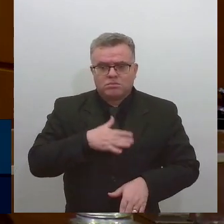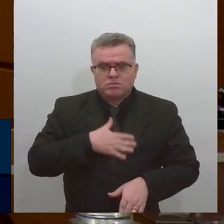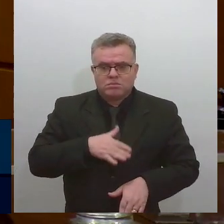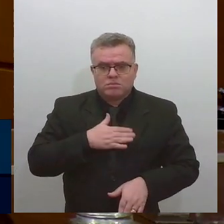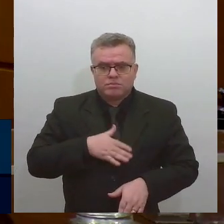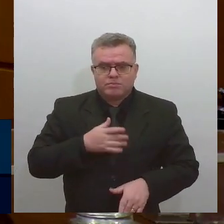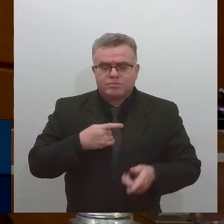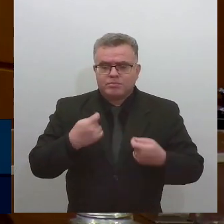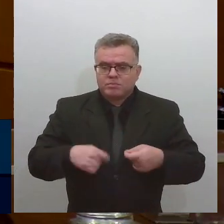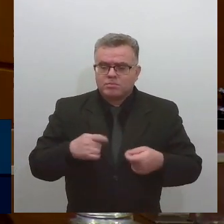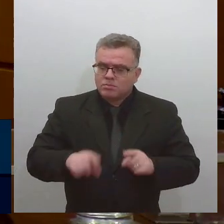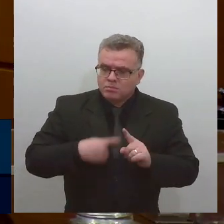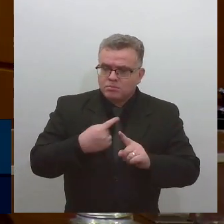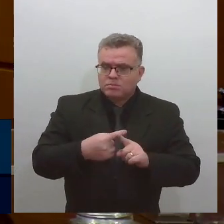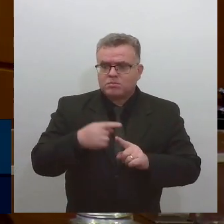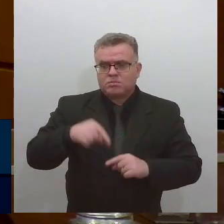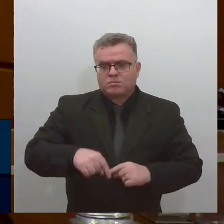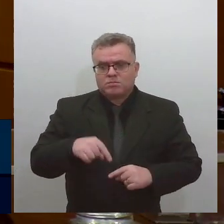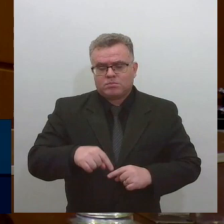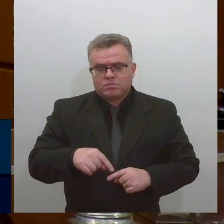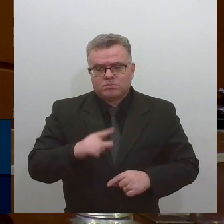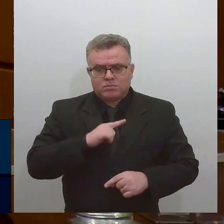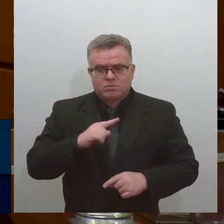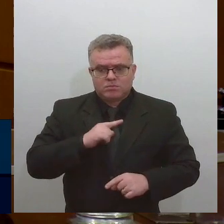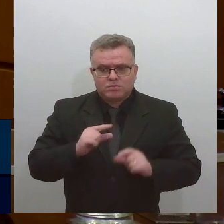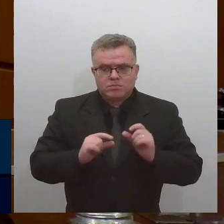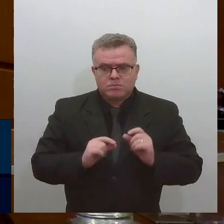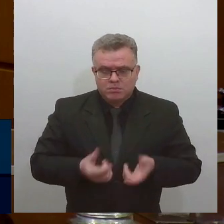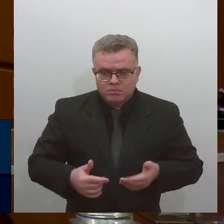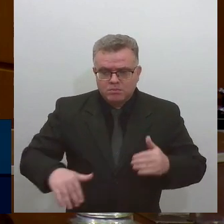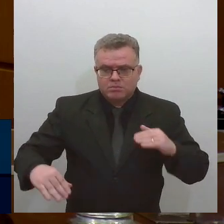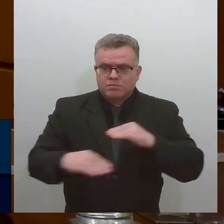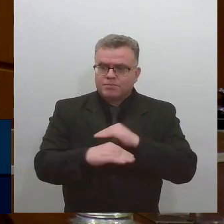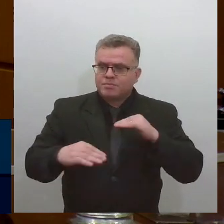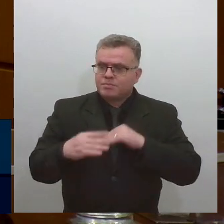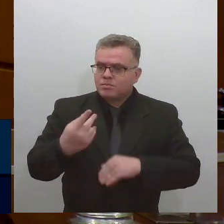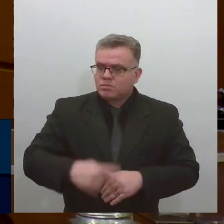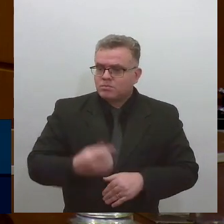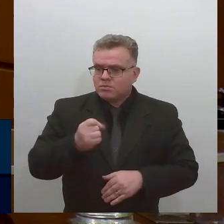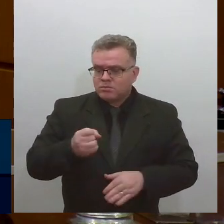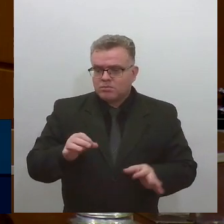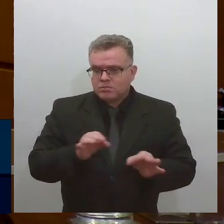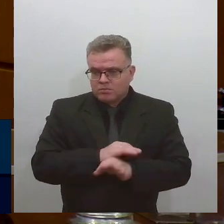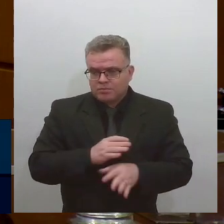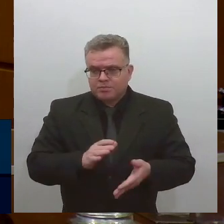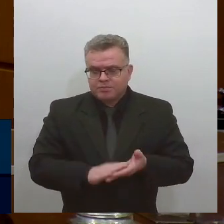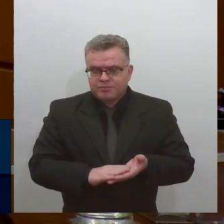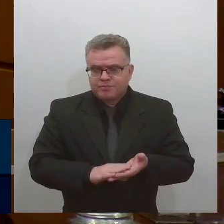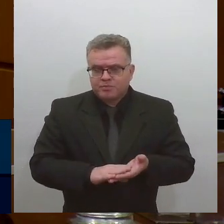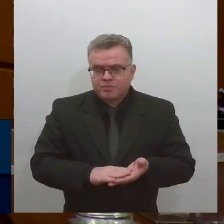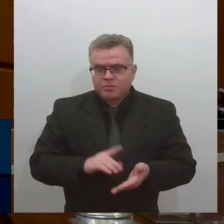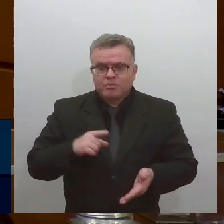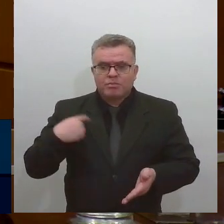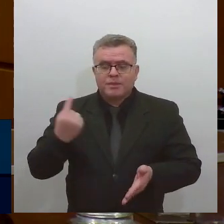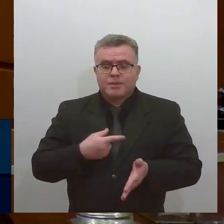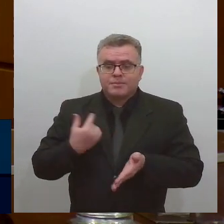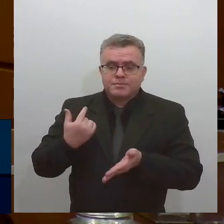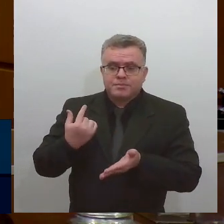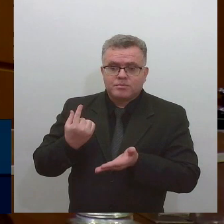naa Rodoviária Federal em Sergipe estamos contratando hoje nós temos uma balança em operação que fica na